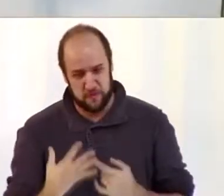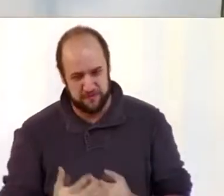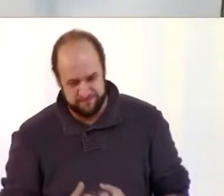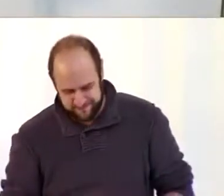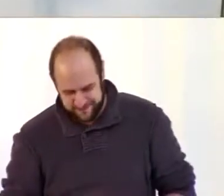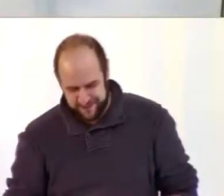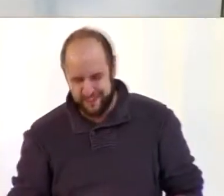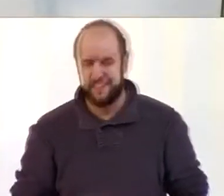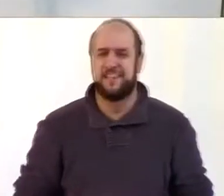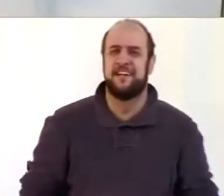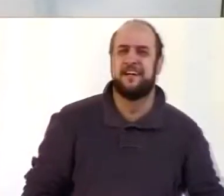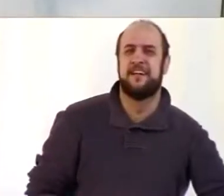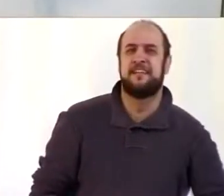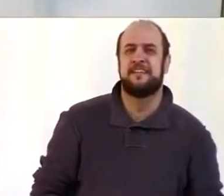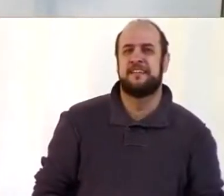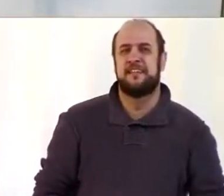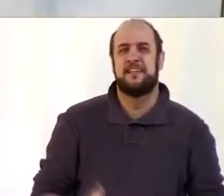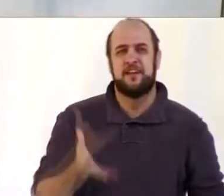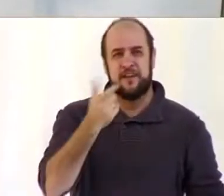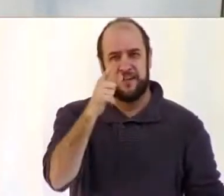Eu quero convidar você a abrir a sua Bíblia